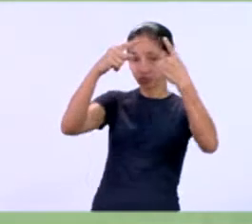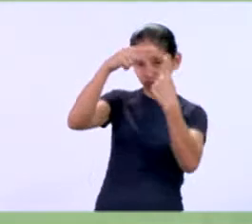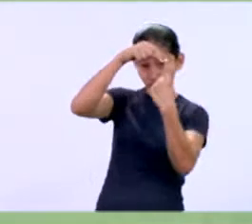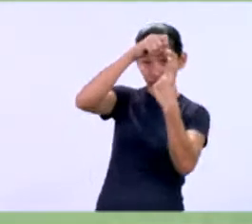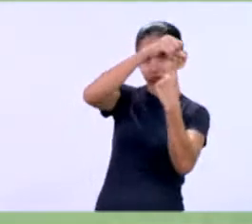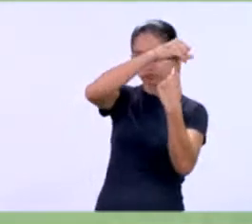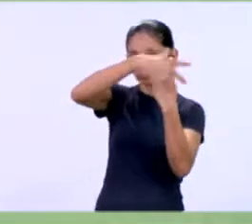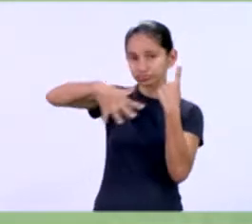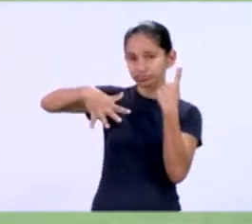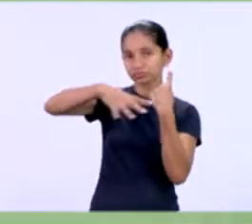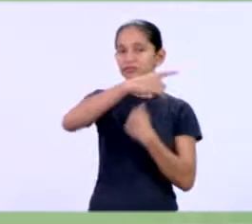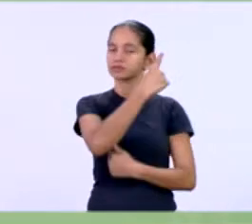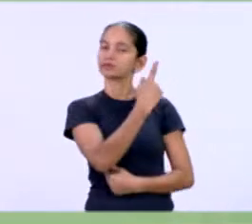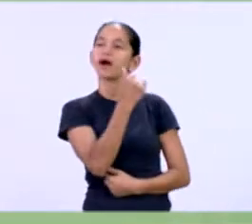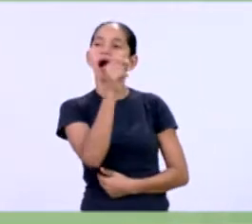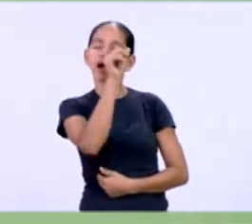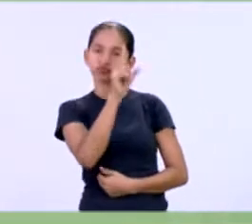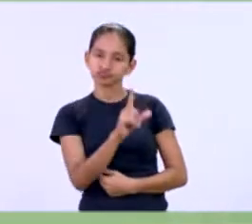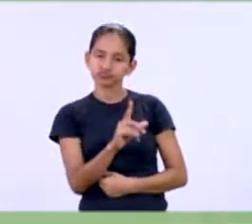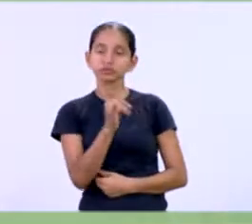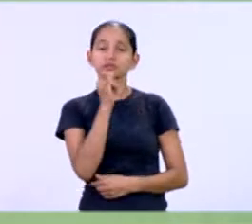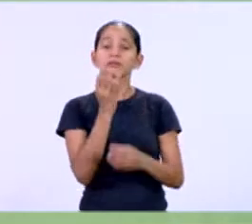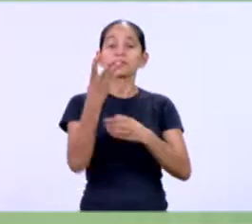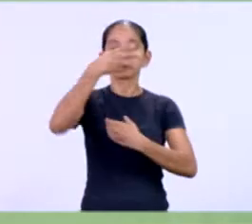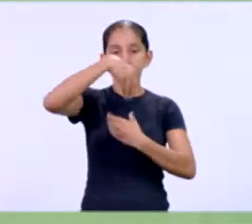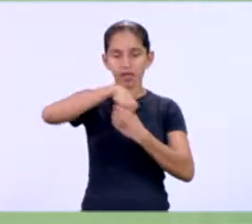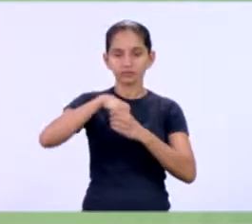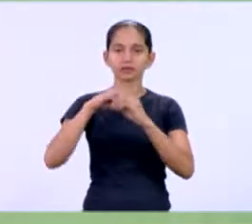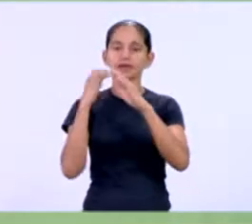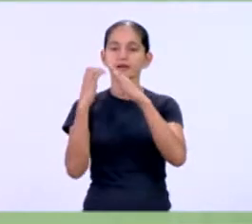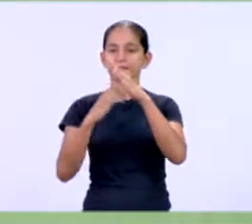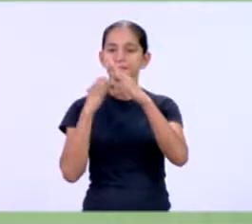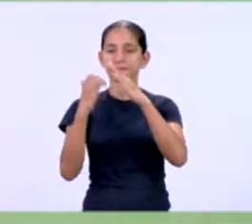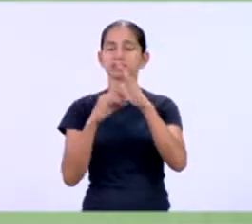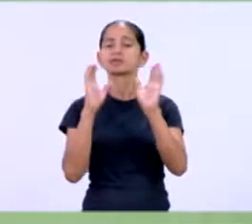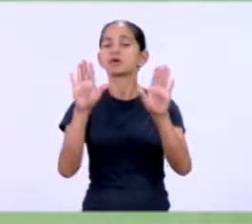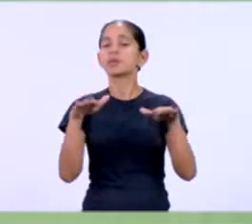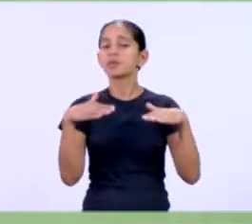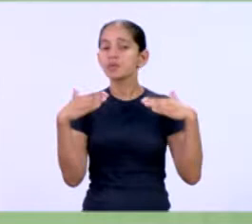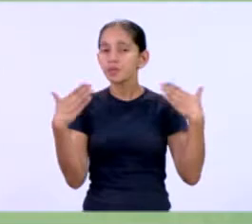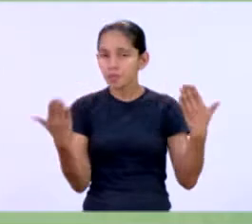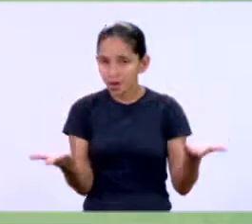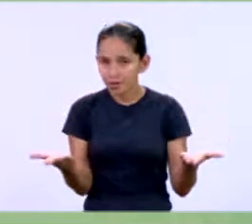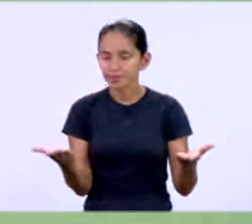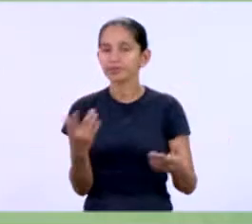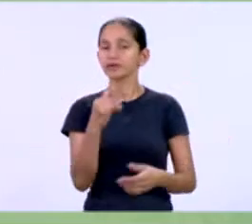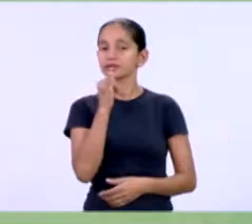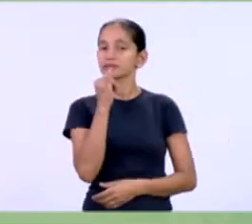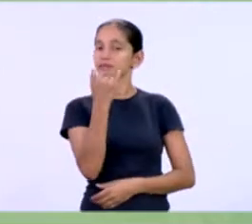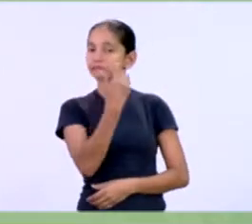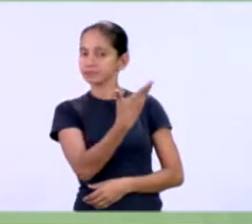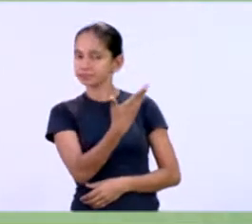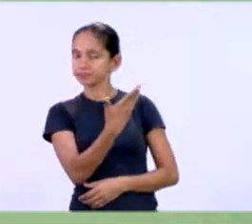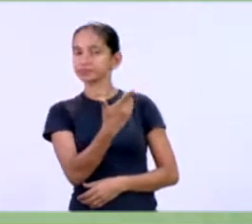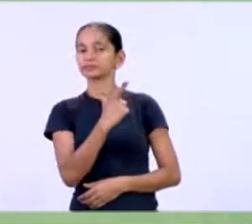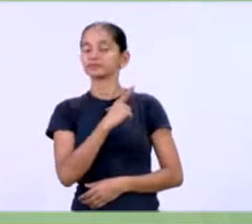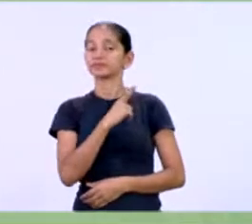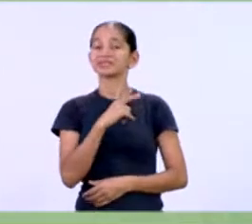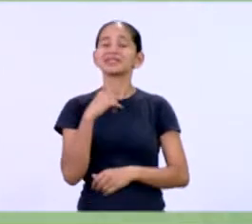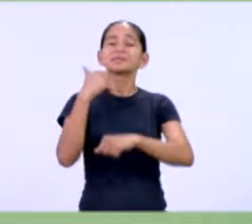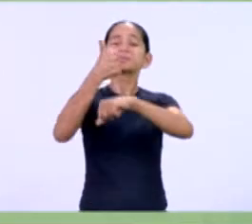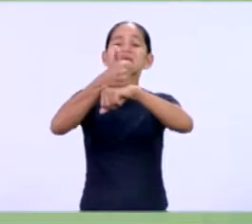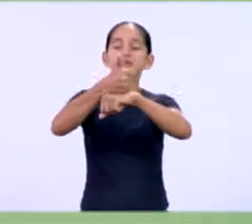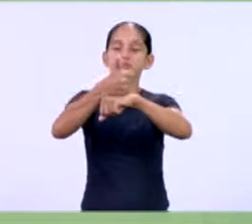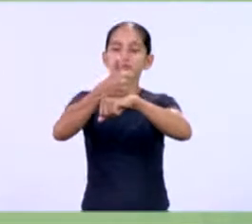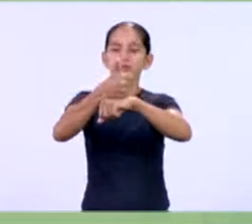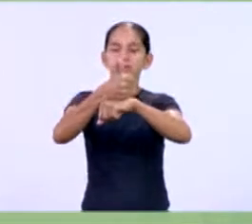uma empresa, dentro de uma organização. Quais seriam esses recursos? Então, relembrando, o principal aqui que a gente pode